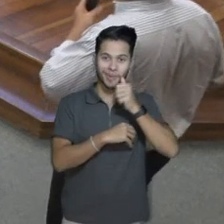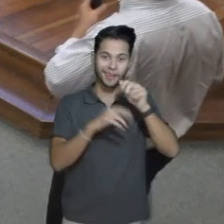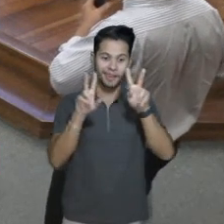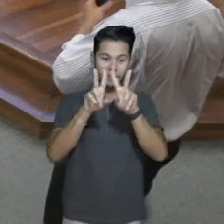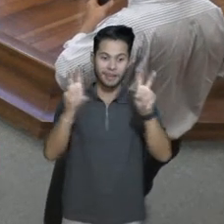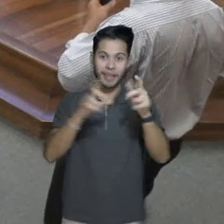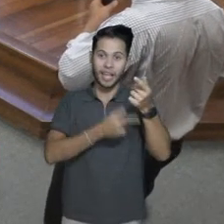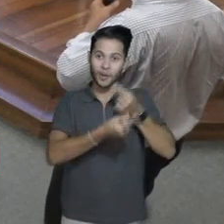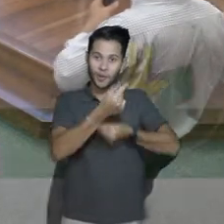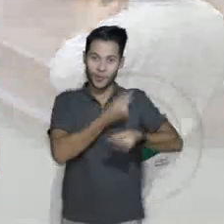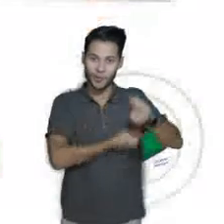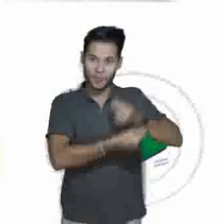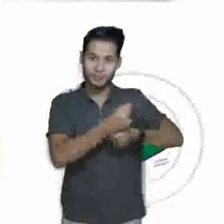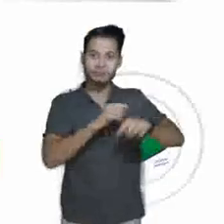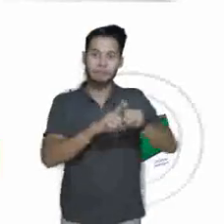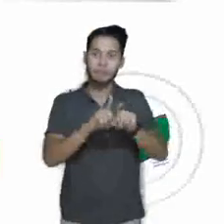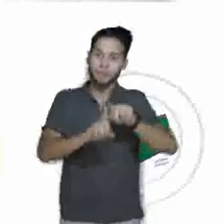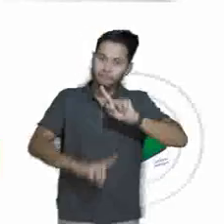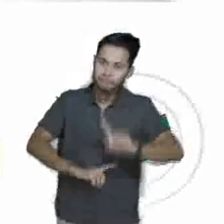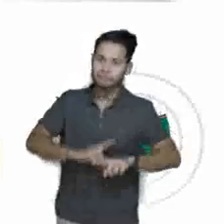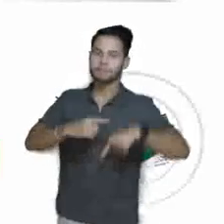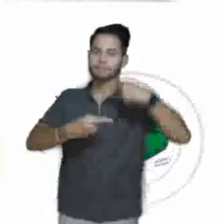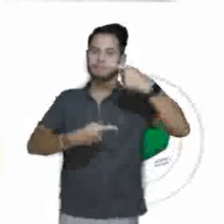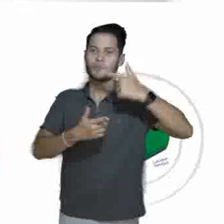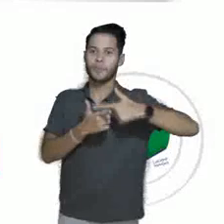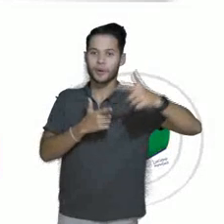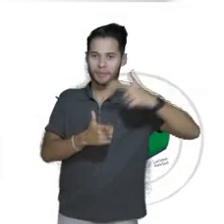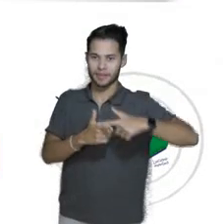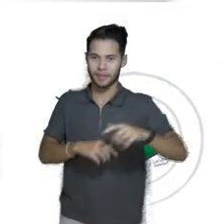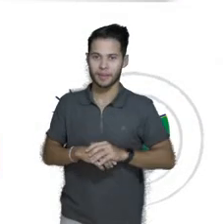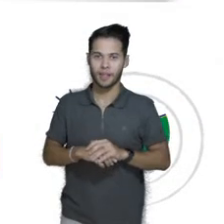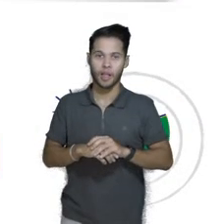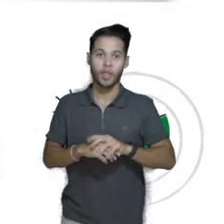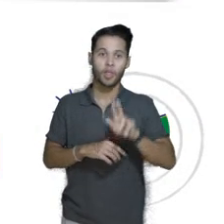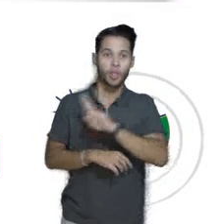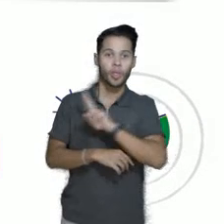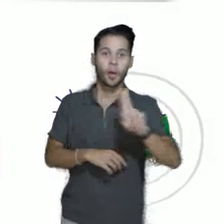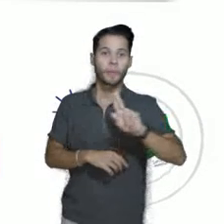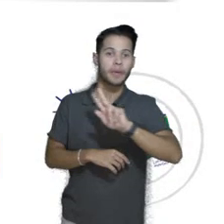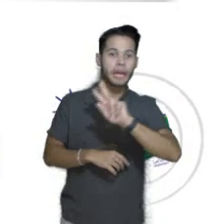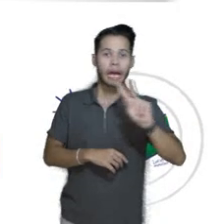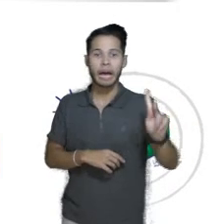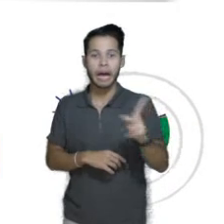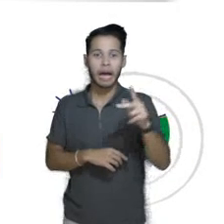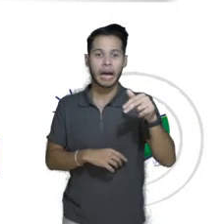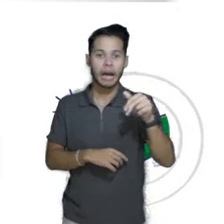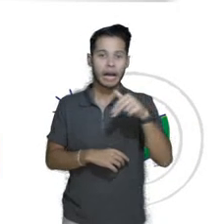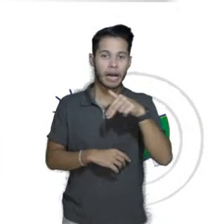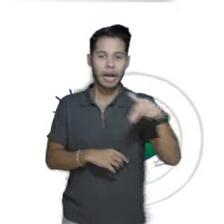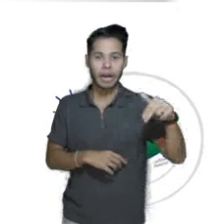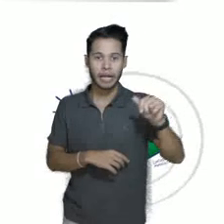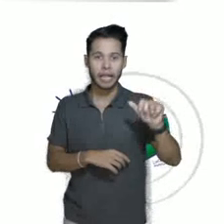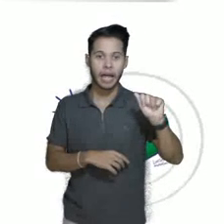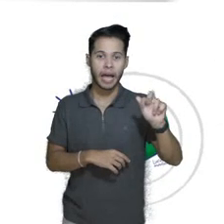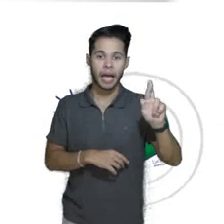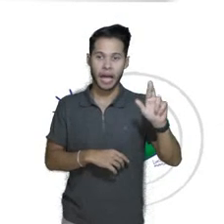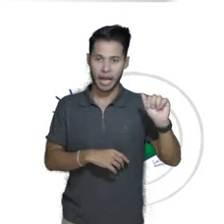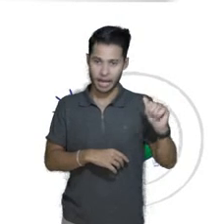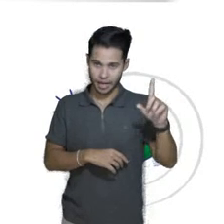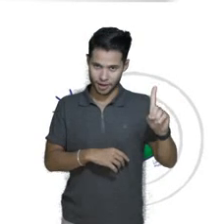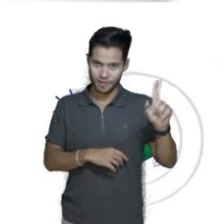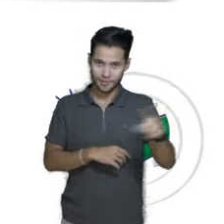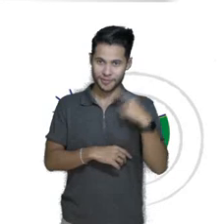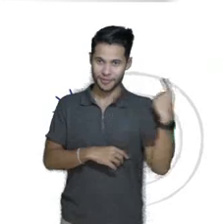superação desses problemas de ação coletiva Hana arand com seus conceitos isso a gente trabalha tudo detalhadamente com os alunos na sala de